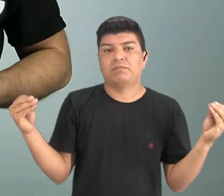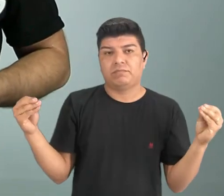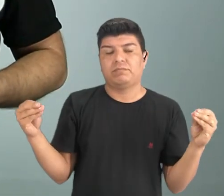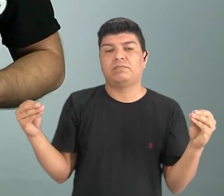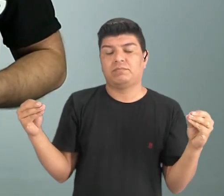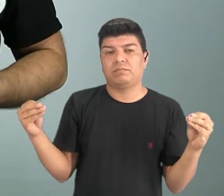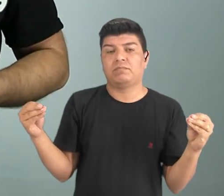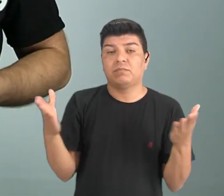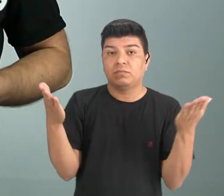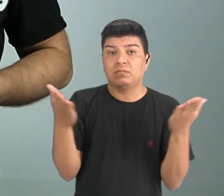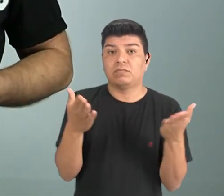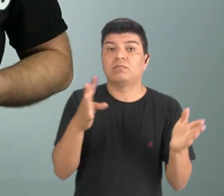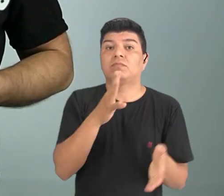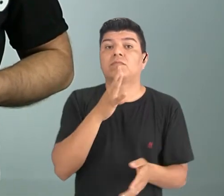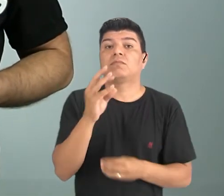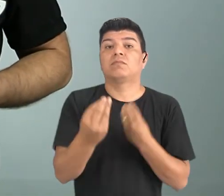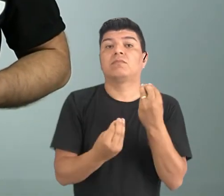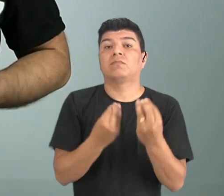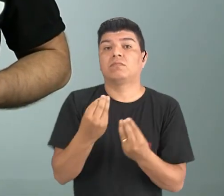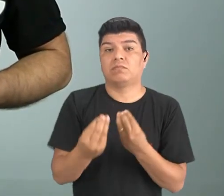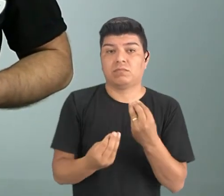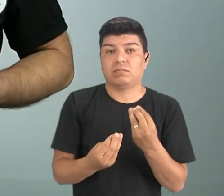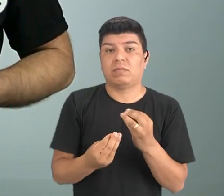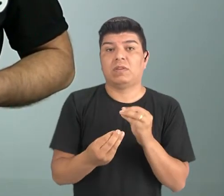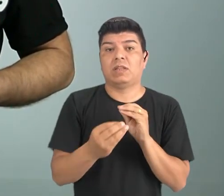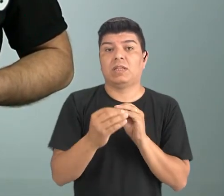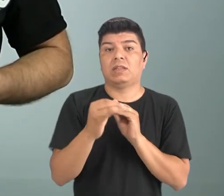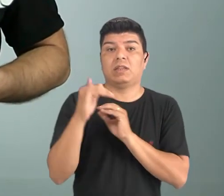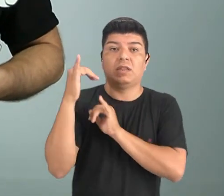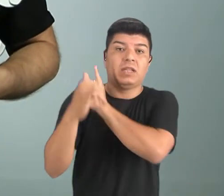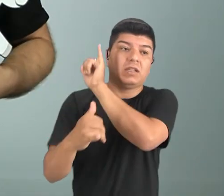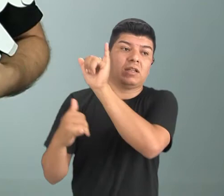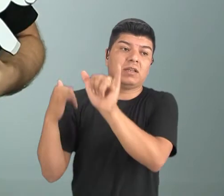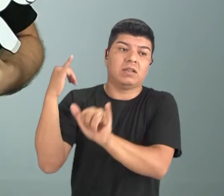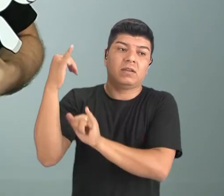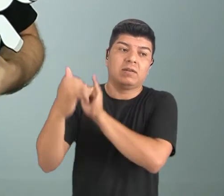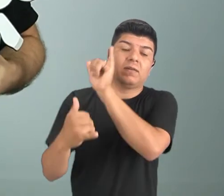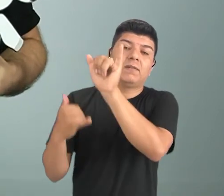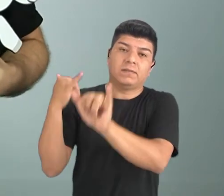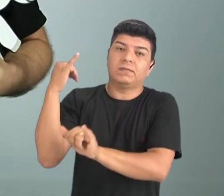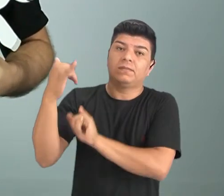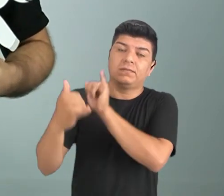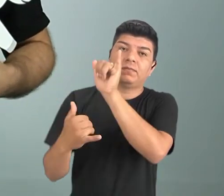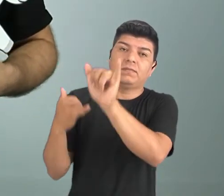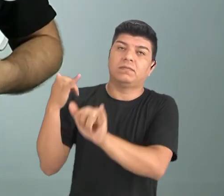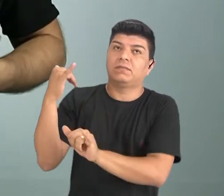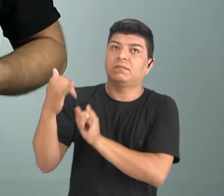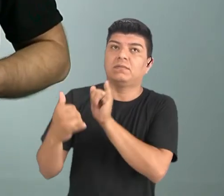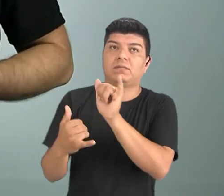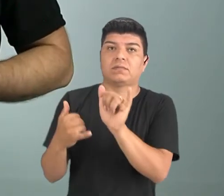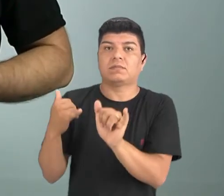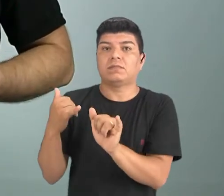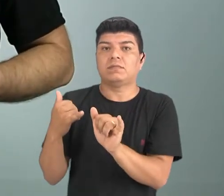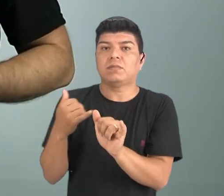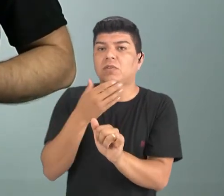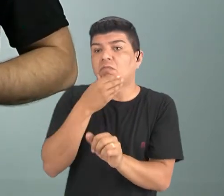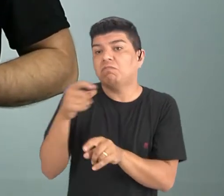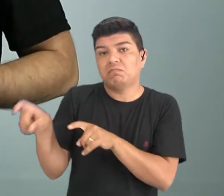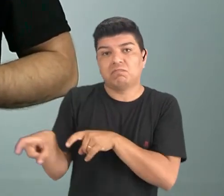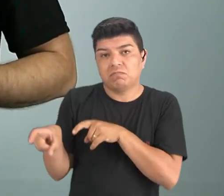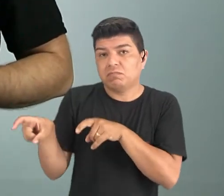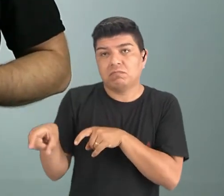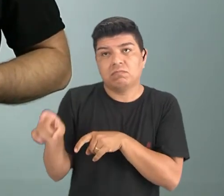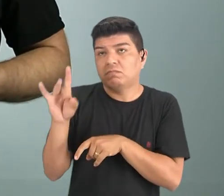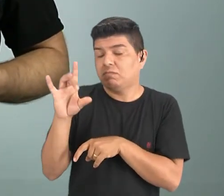face. E hoje ele é conhecido como uma lenda. Ele é falado até muito em breve. E o fazendeiro? A gente só fala,